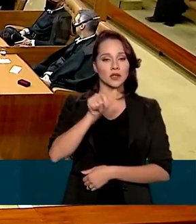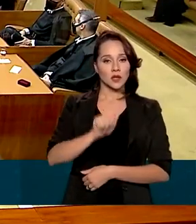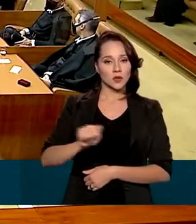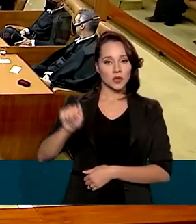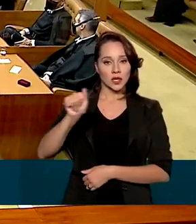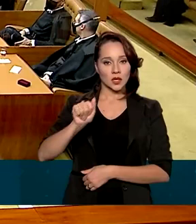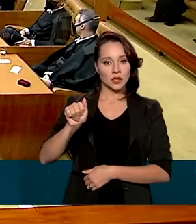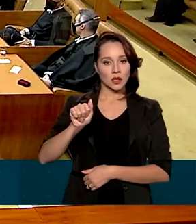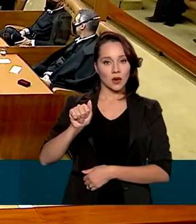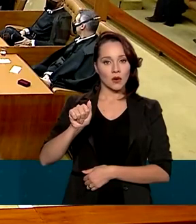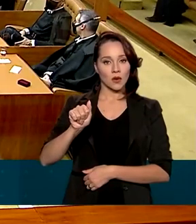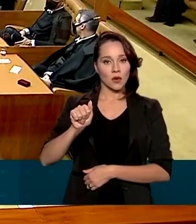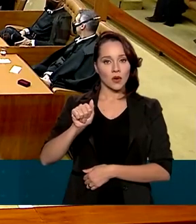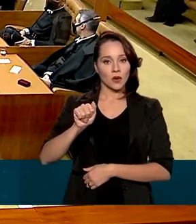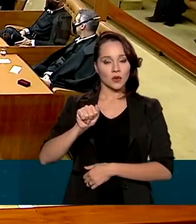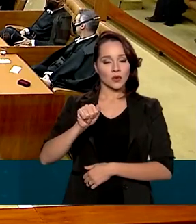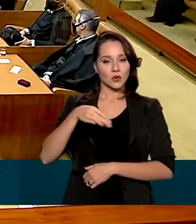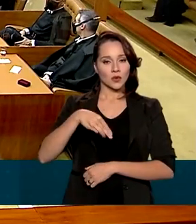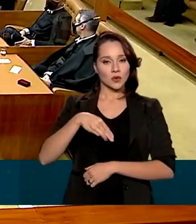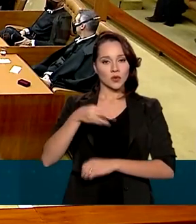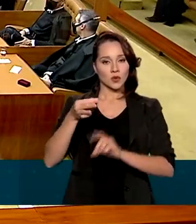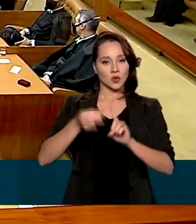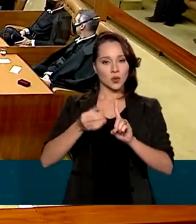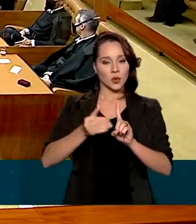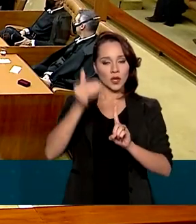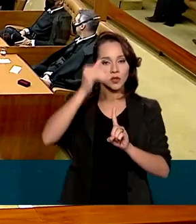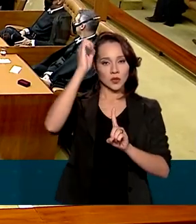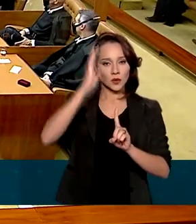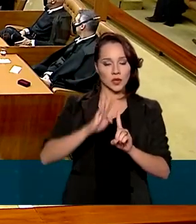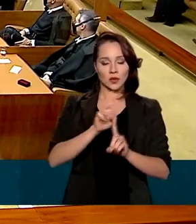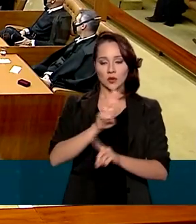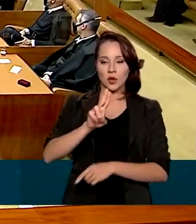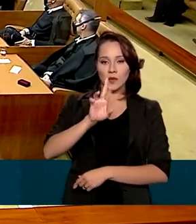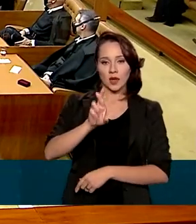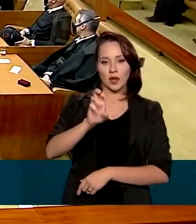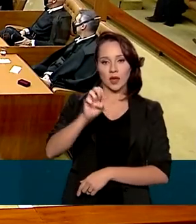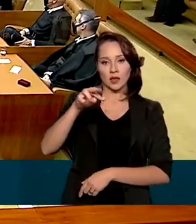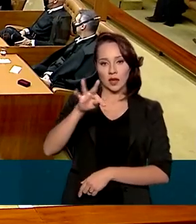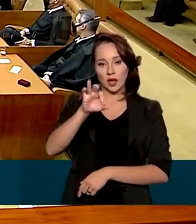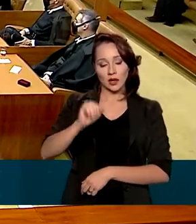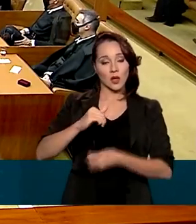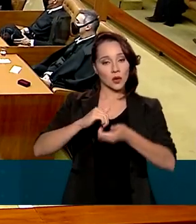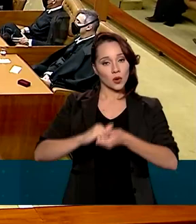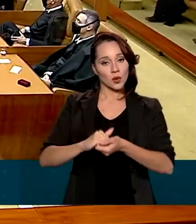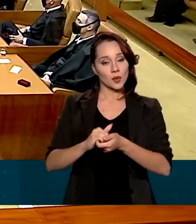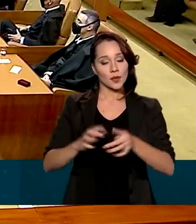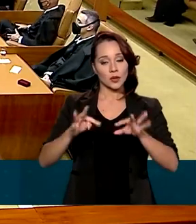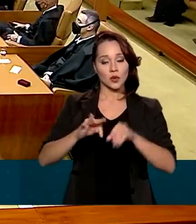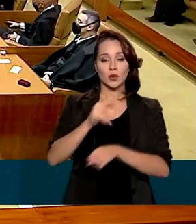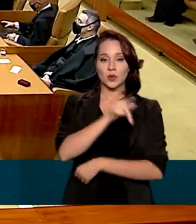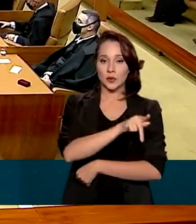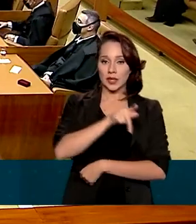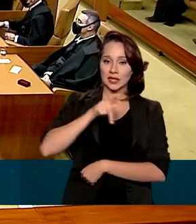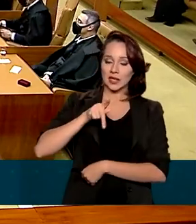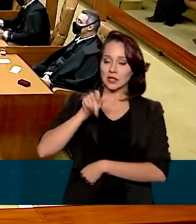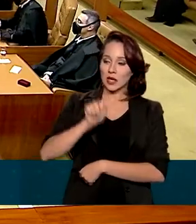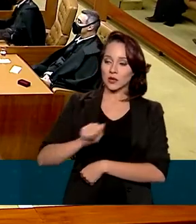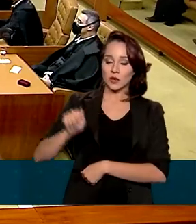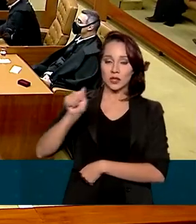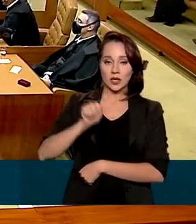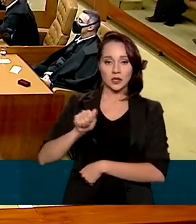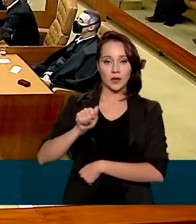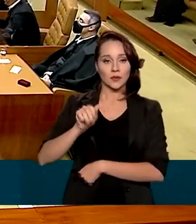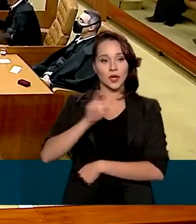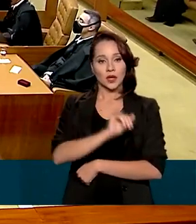Associação dos Magistrados Brasileiros, doutora Renata Gil, na pessoa de quem cumprimento os presidentes das associações